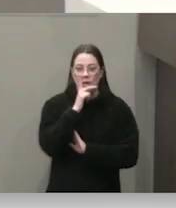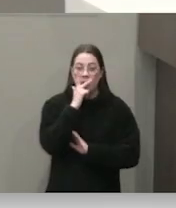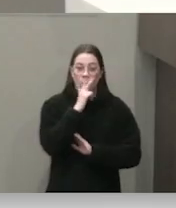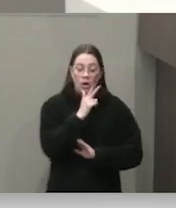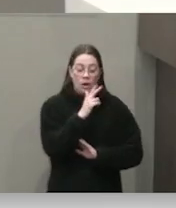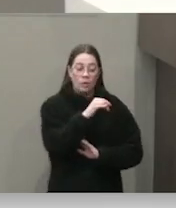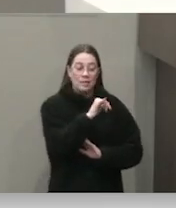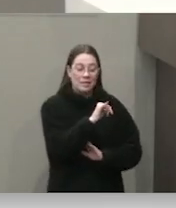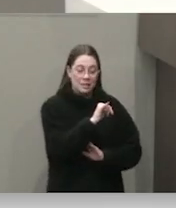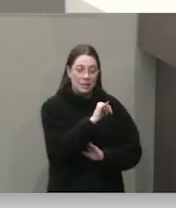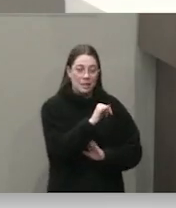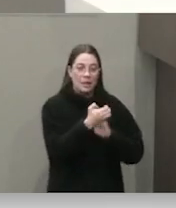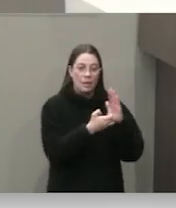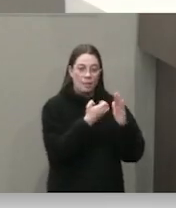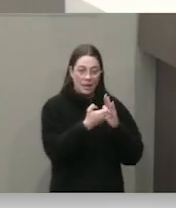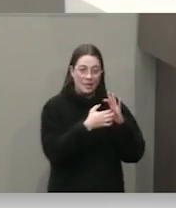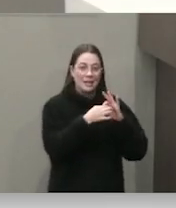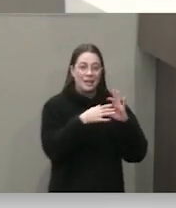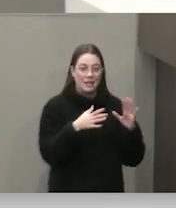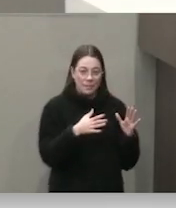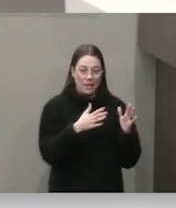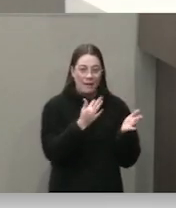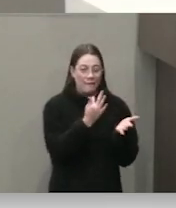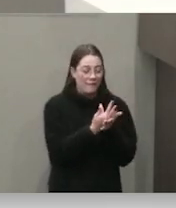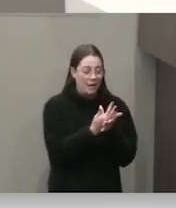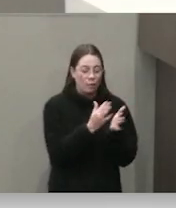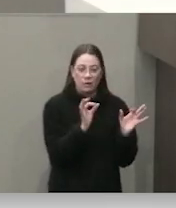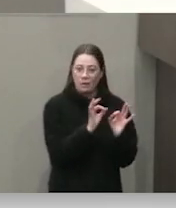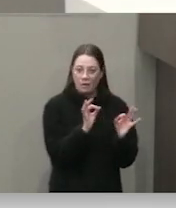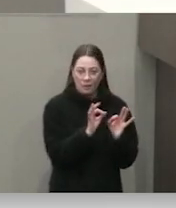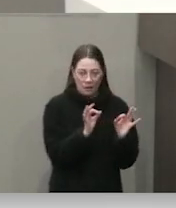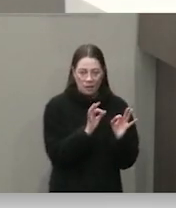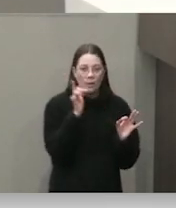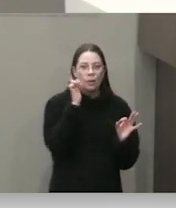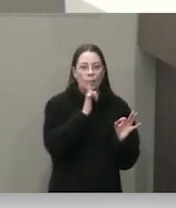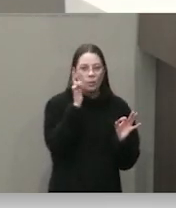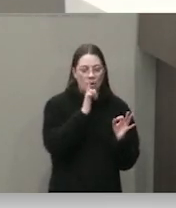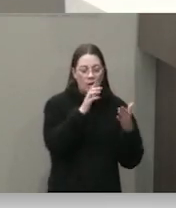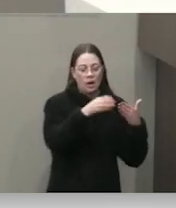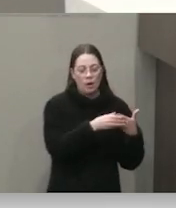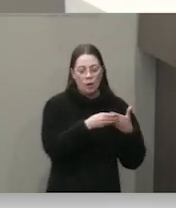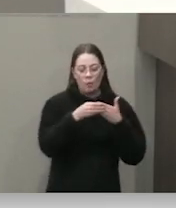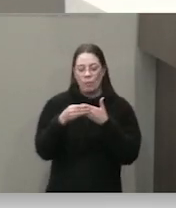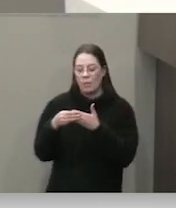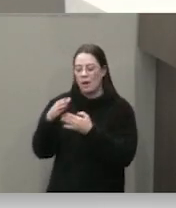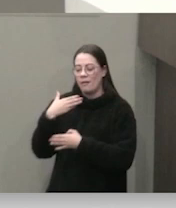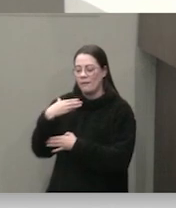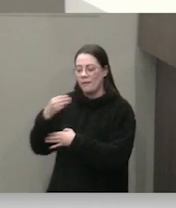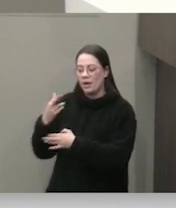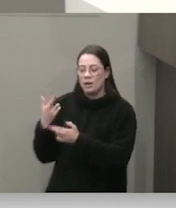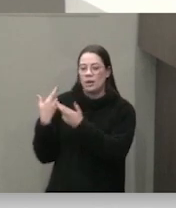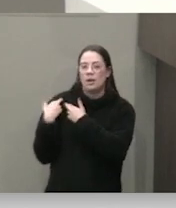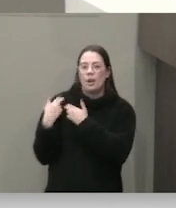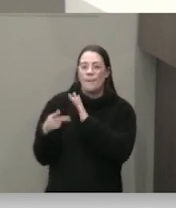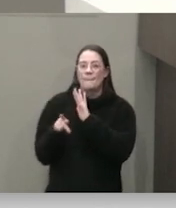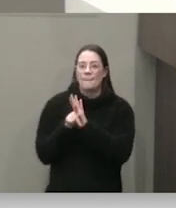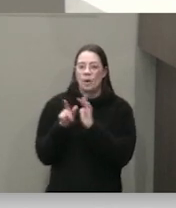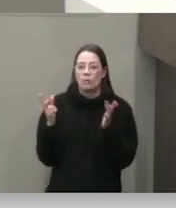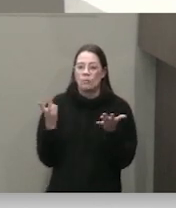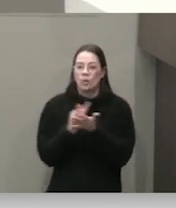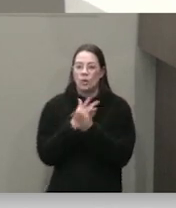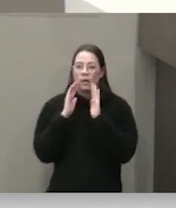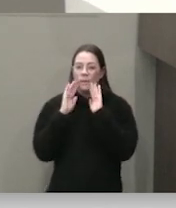faltas de seus trabalhadores para que possam acompanhar filhos tutelados, pessoas sob sua responsabilidade em